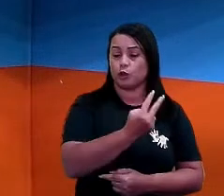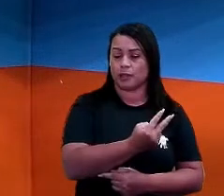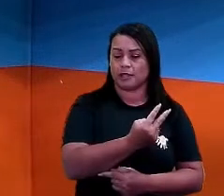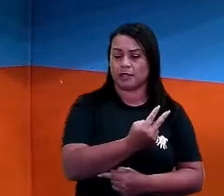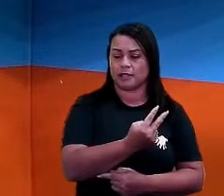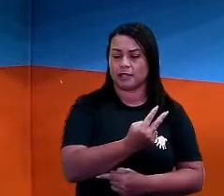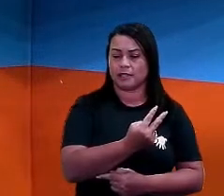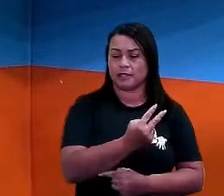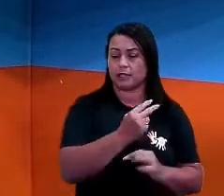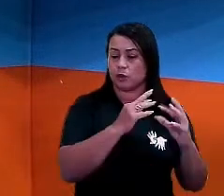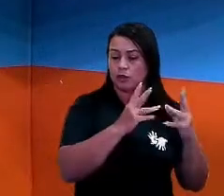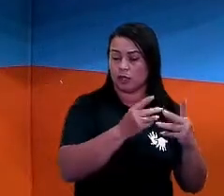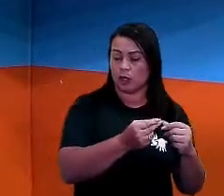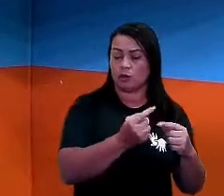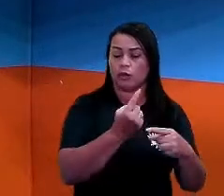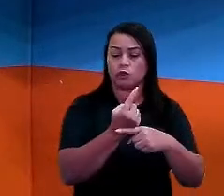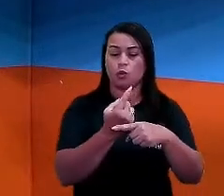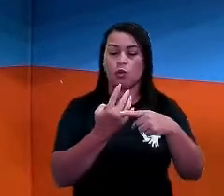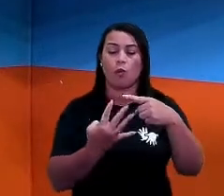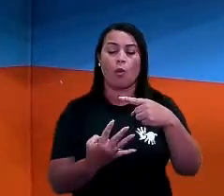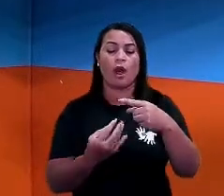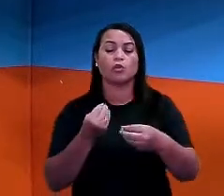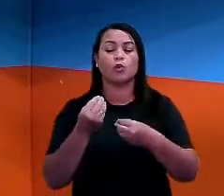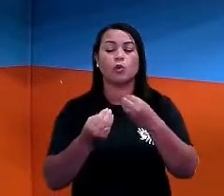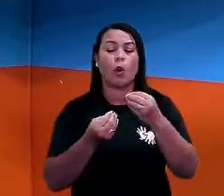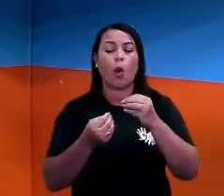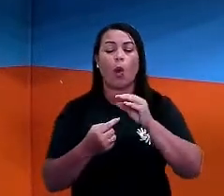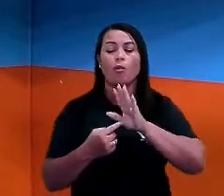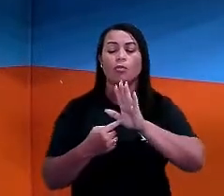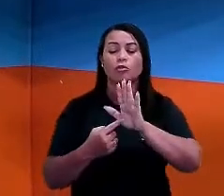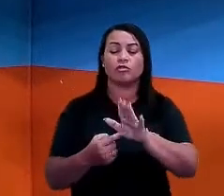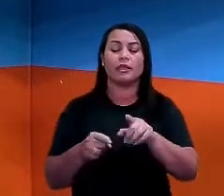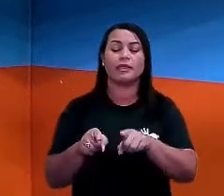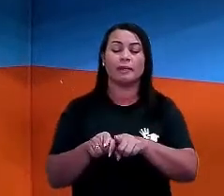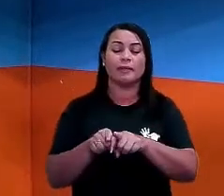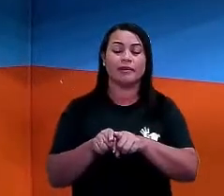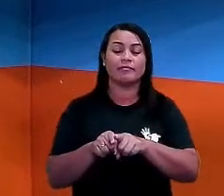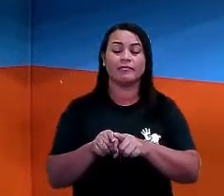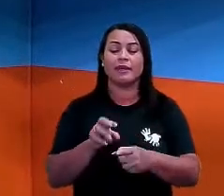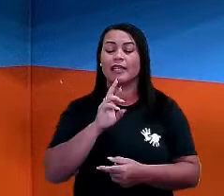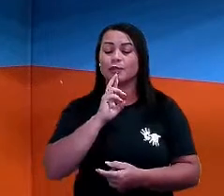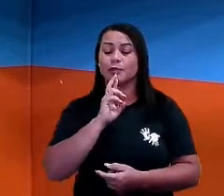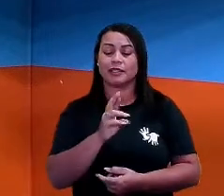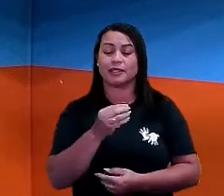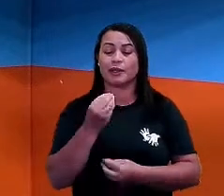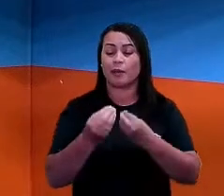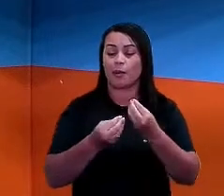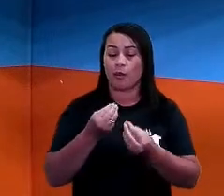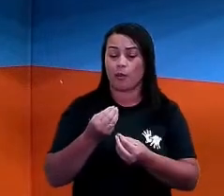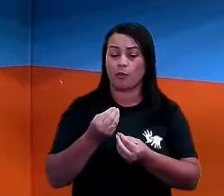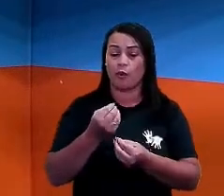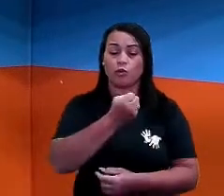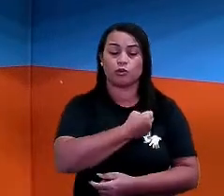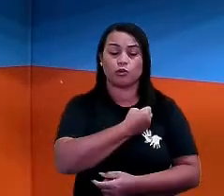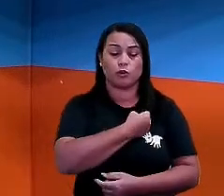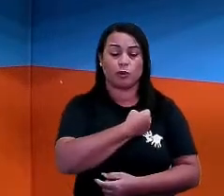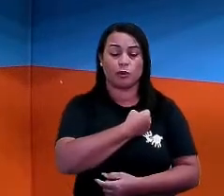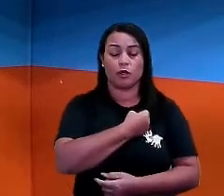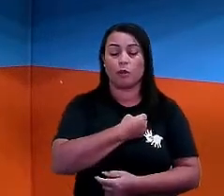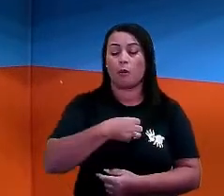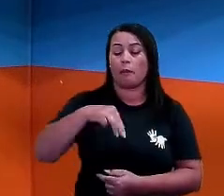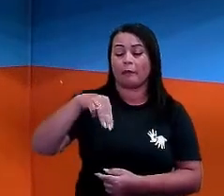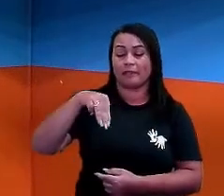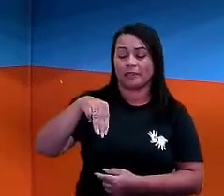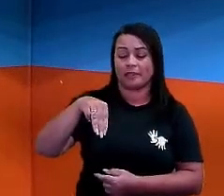1/4. Indique como é número misto e indique a fração correspondente. O número misto é muito fácil,